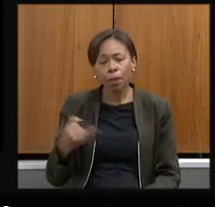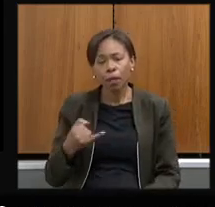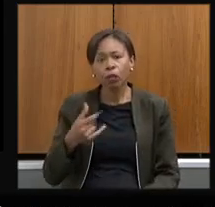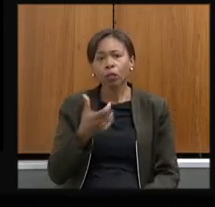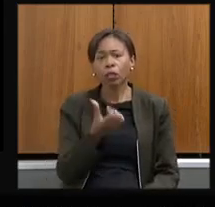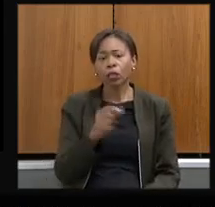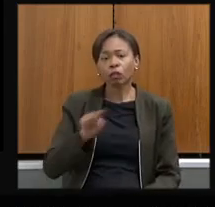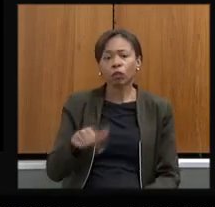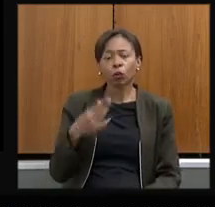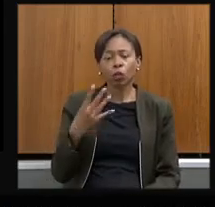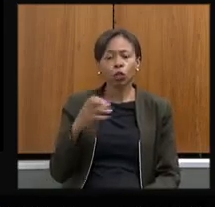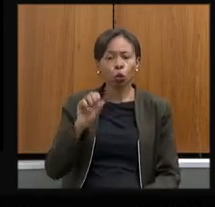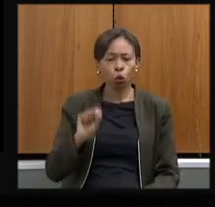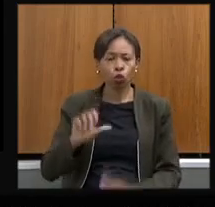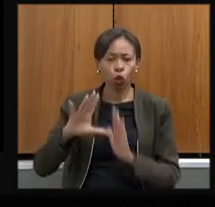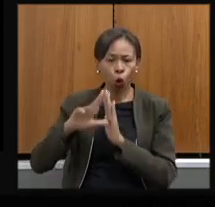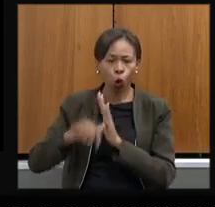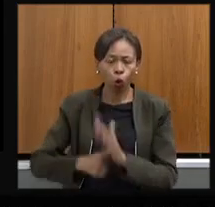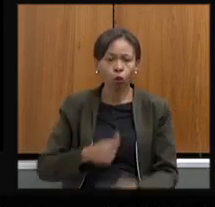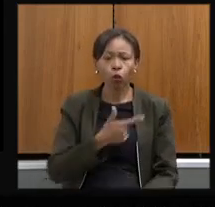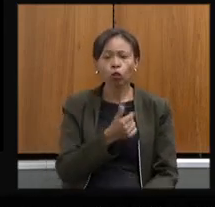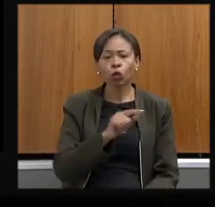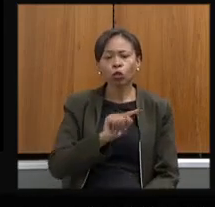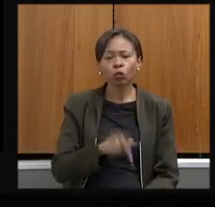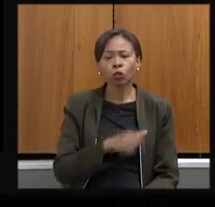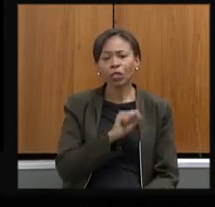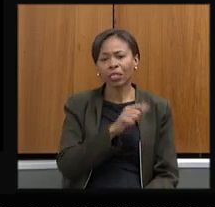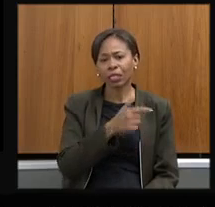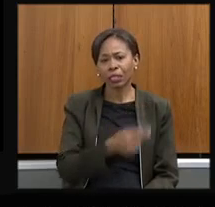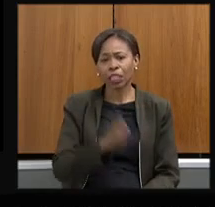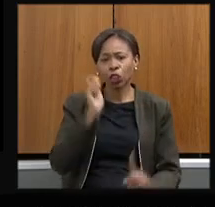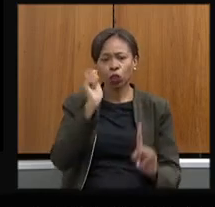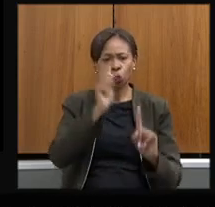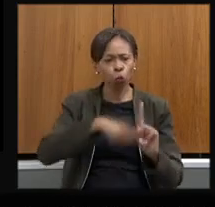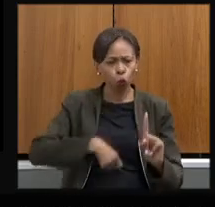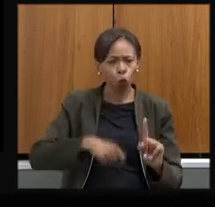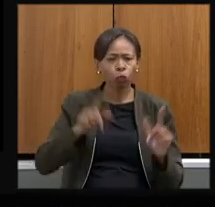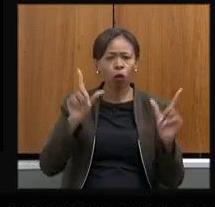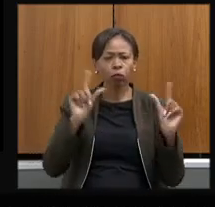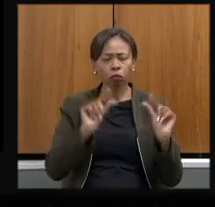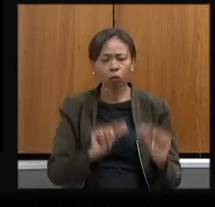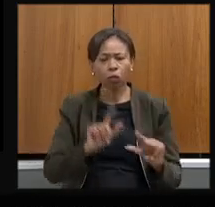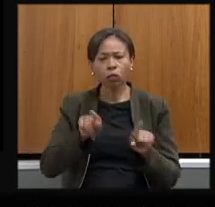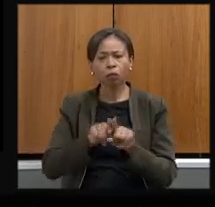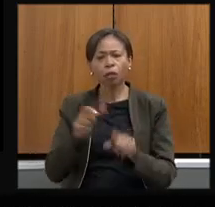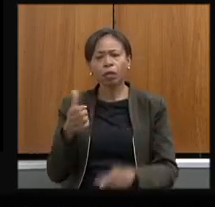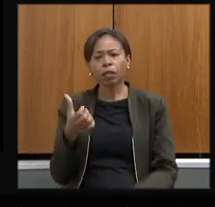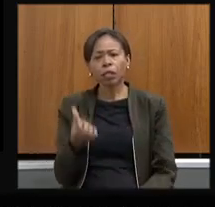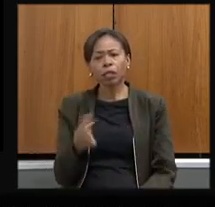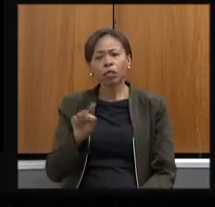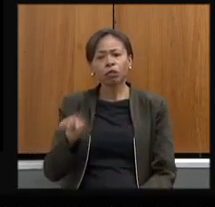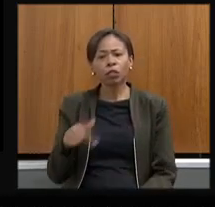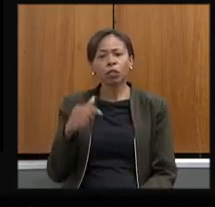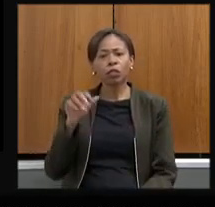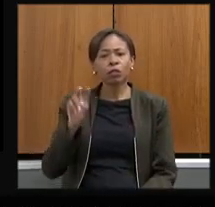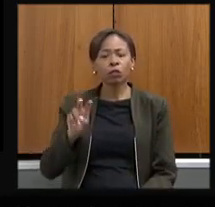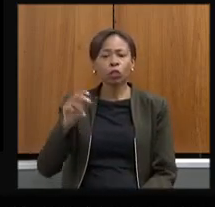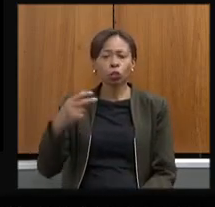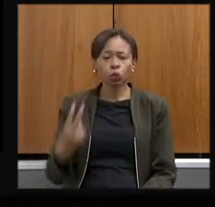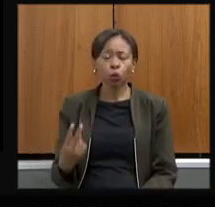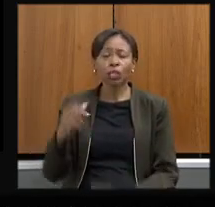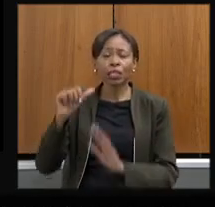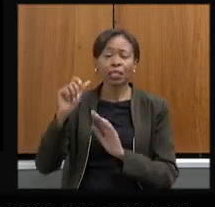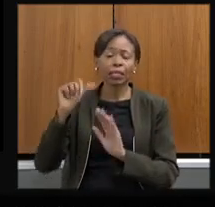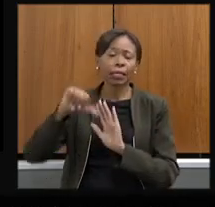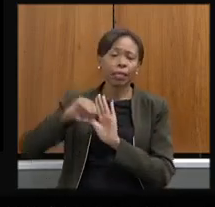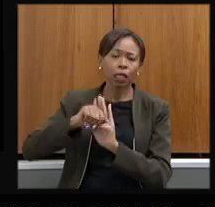consumados 12,37 por cento de quedas em estupros consumados e - 6,52 por cento de crimes